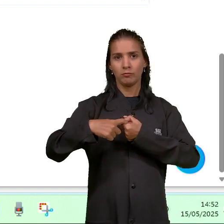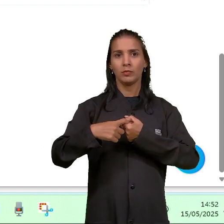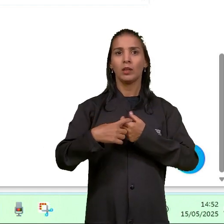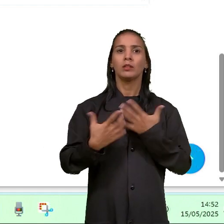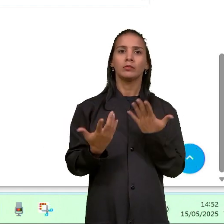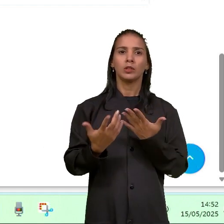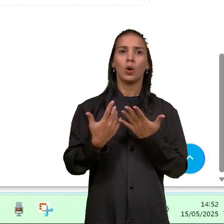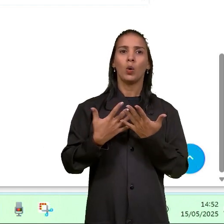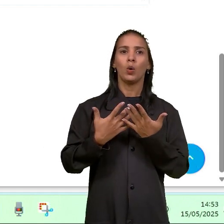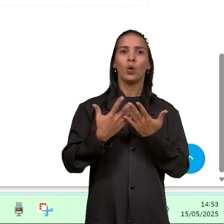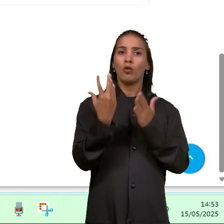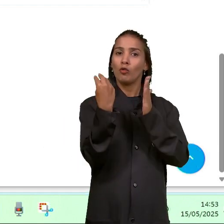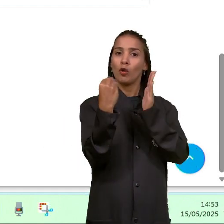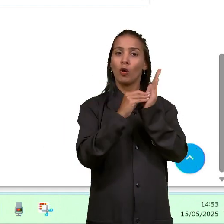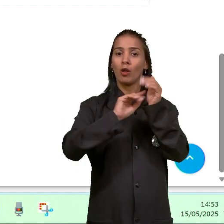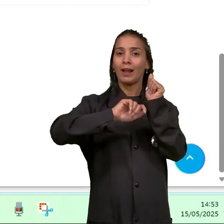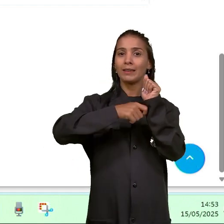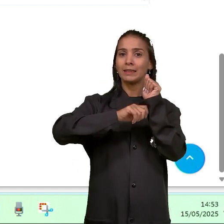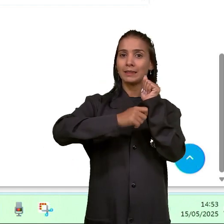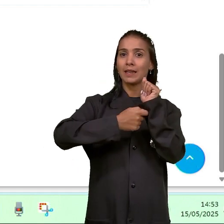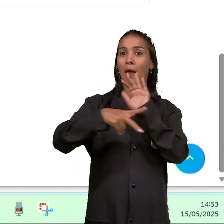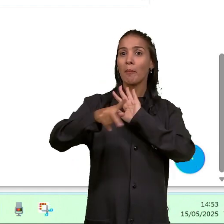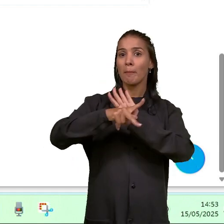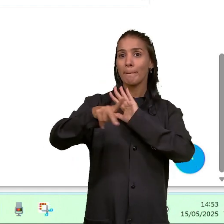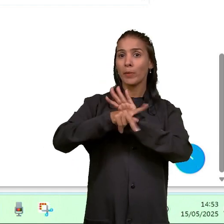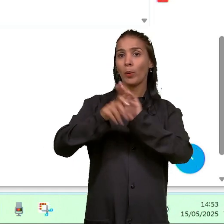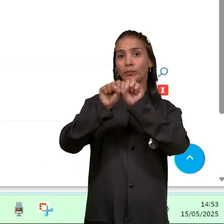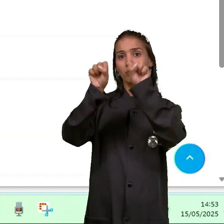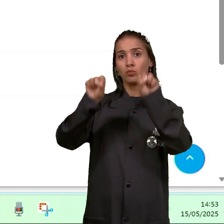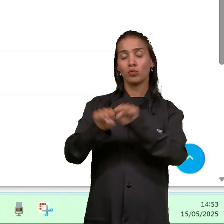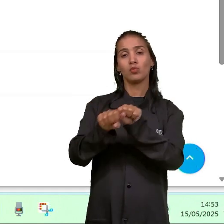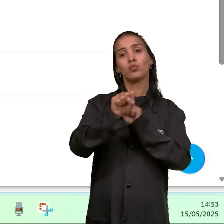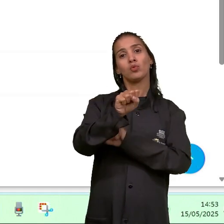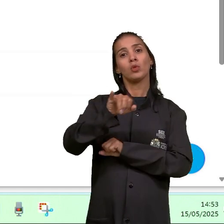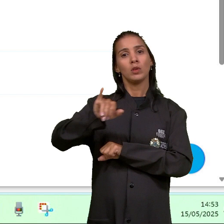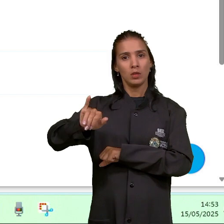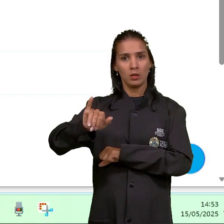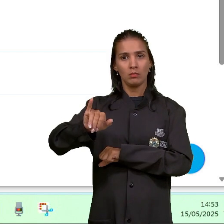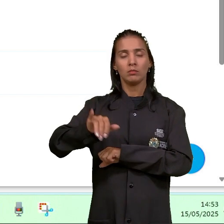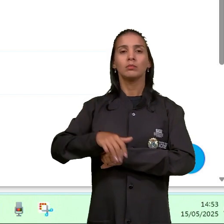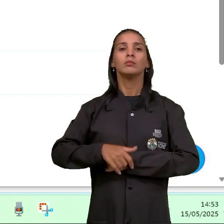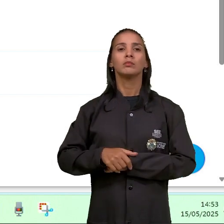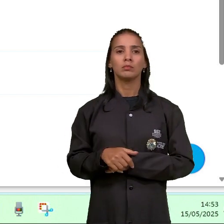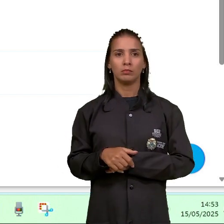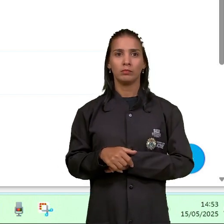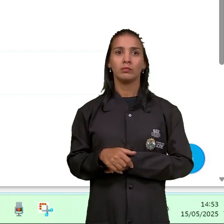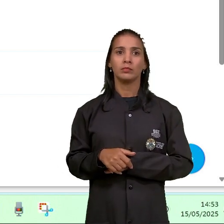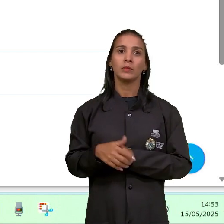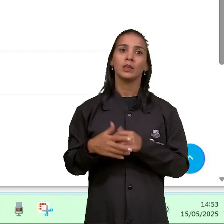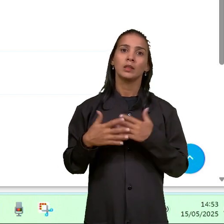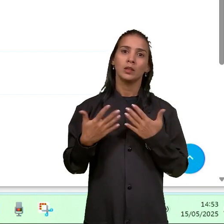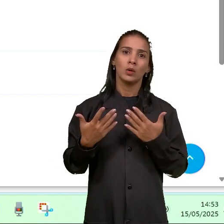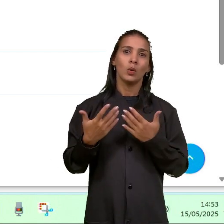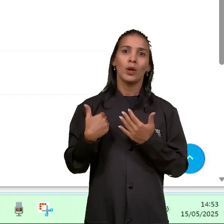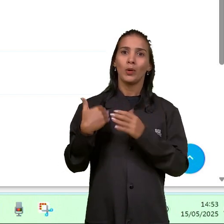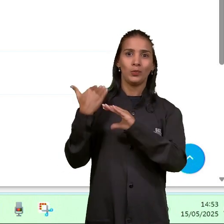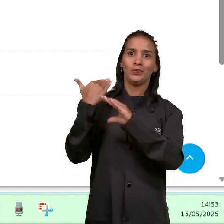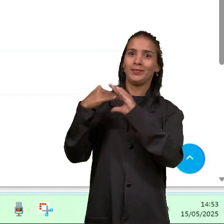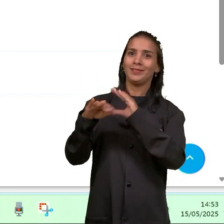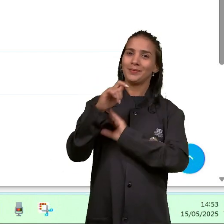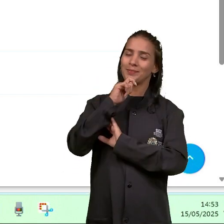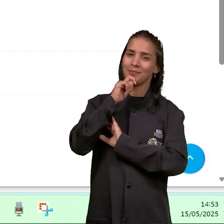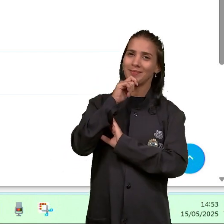senha do SEI, vai clicar aqui em disponibilizar. Como é um envio de e-mail, tá? Eu não vou enviar porque senão vai chegar para a pessoa